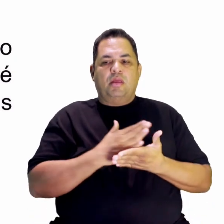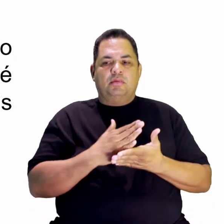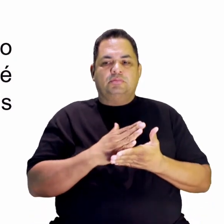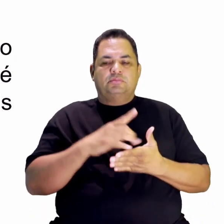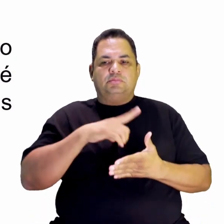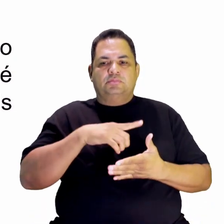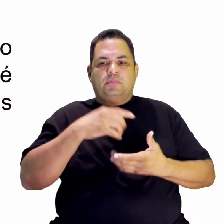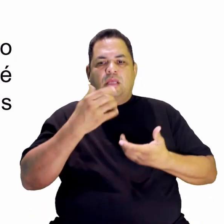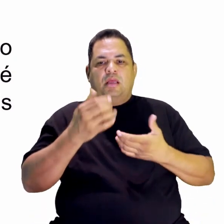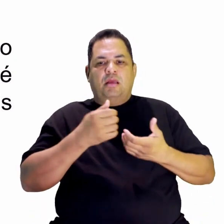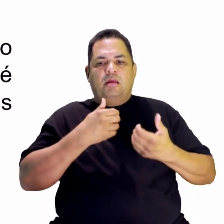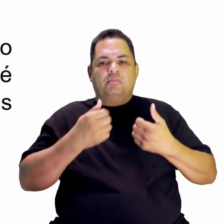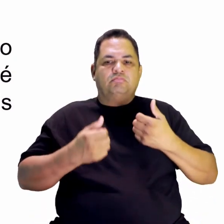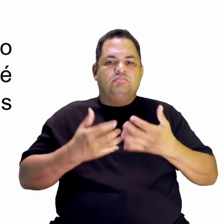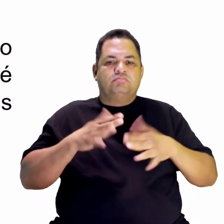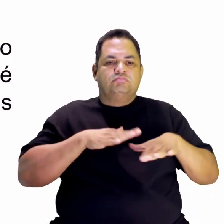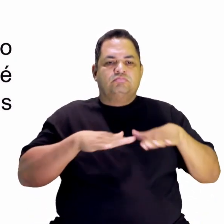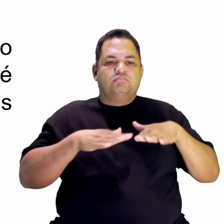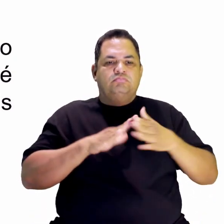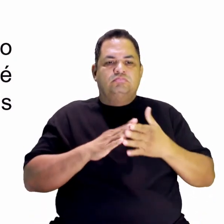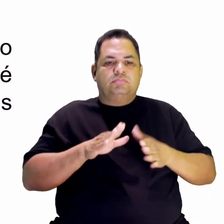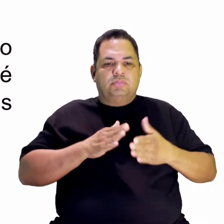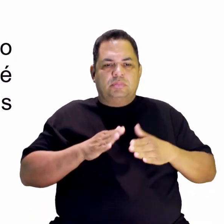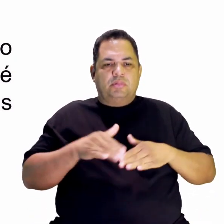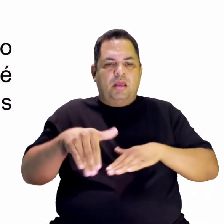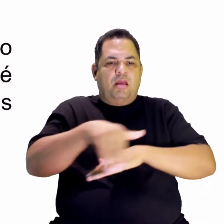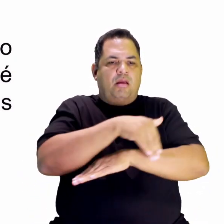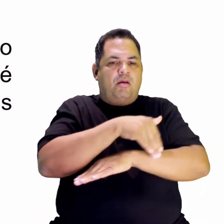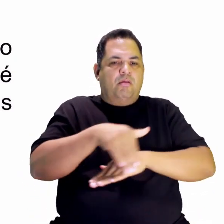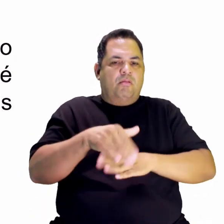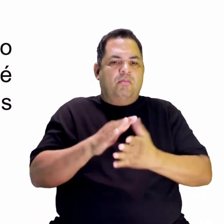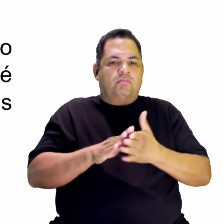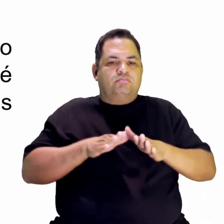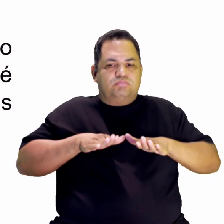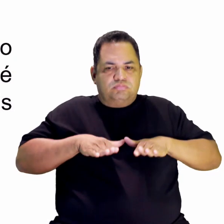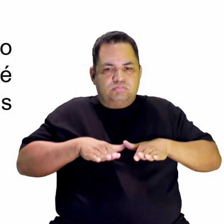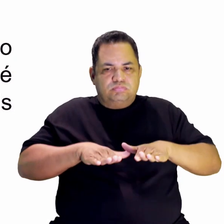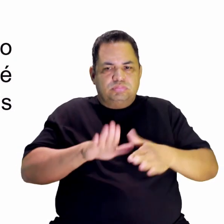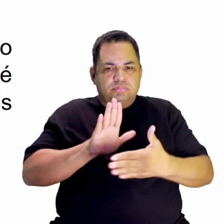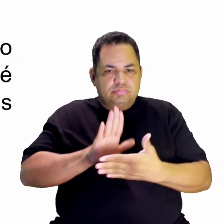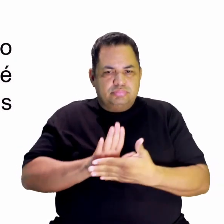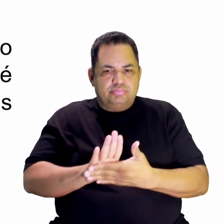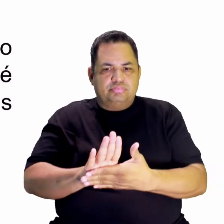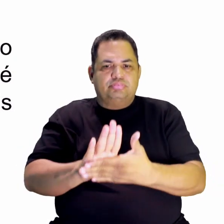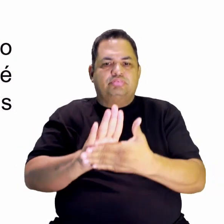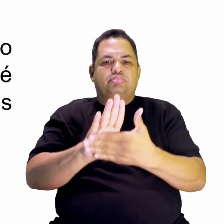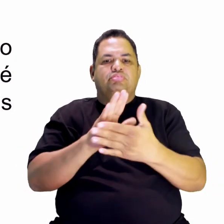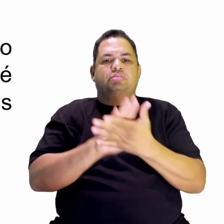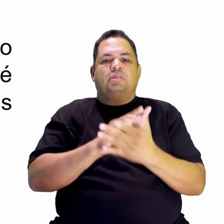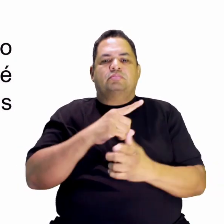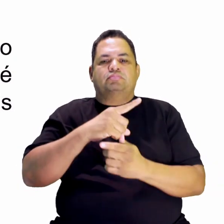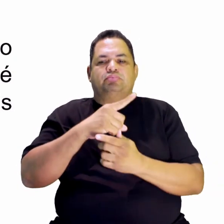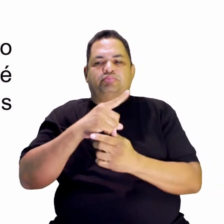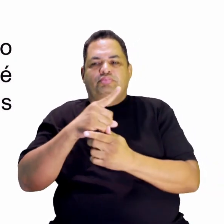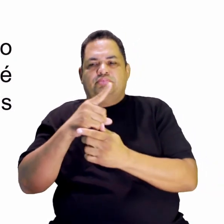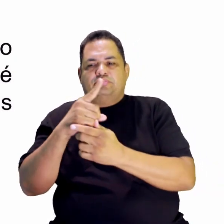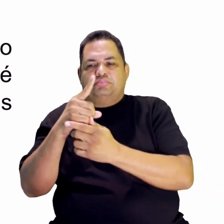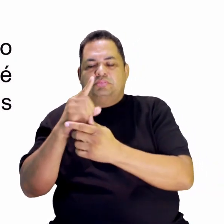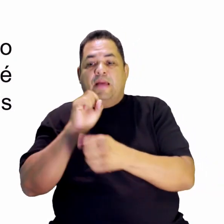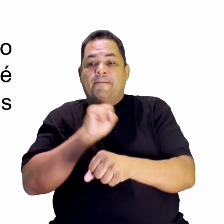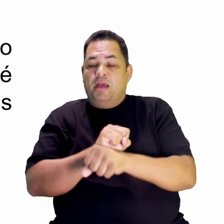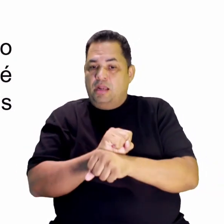movimento, numa estrada reta e plana. E vai acelerando até adquirir uma velocidade de 108 km por hora. Então ele está